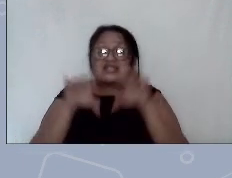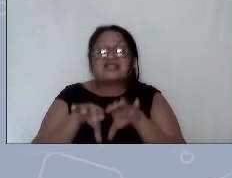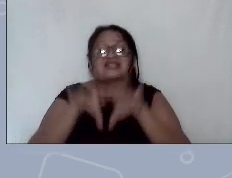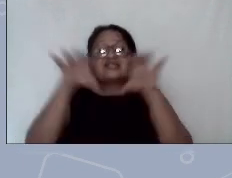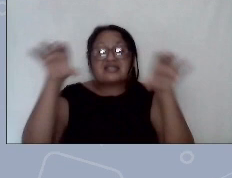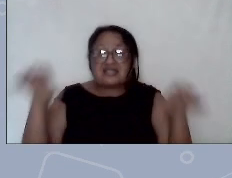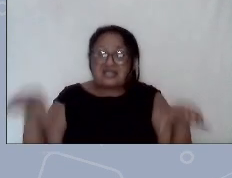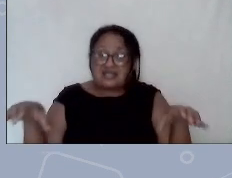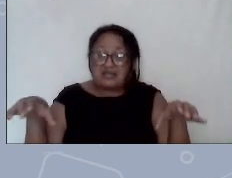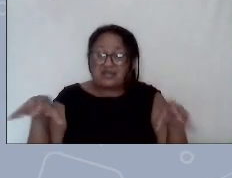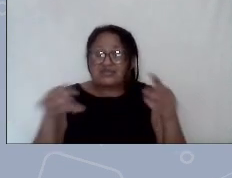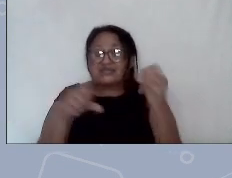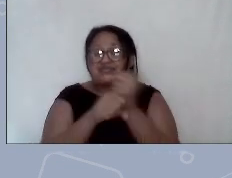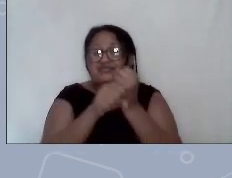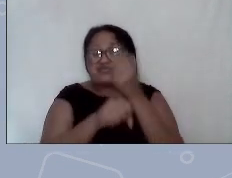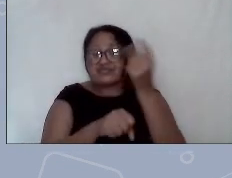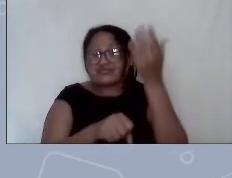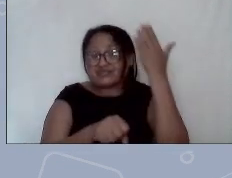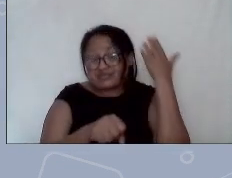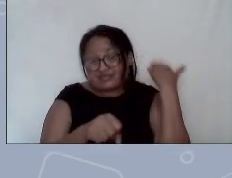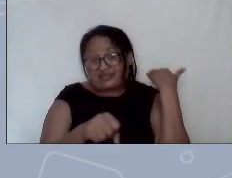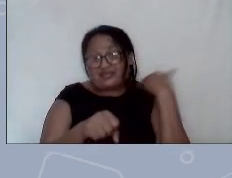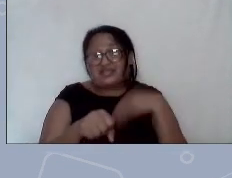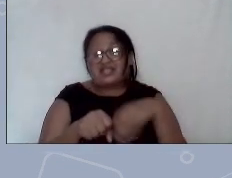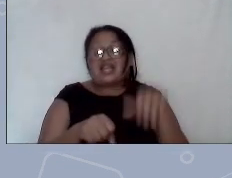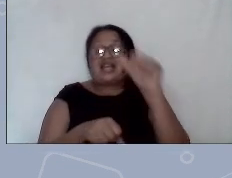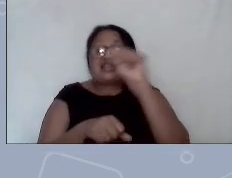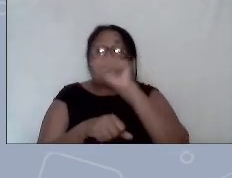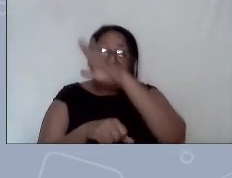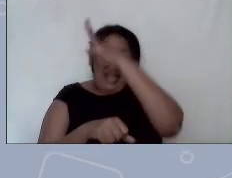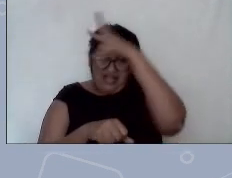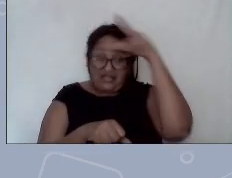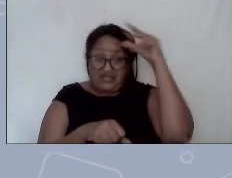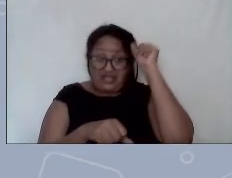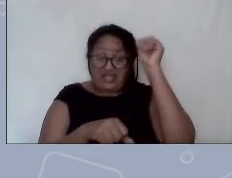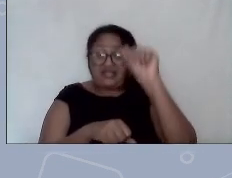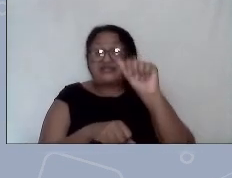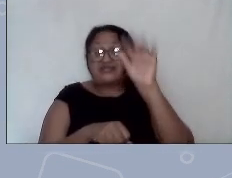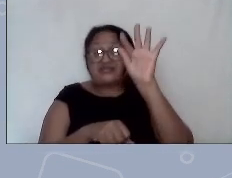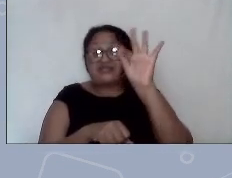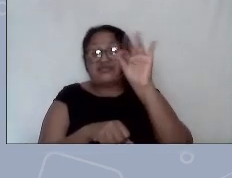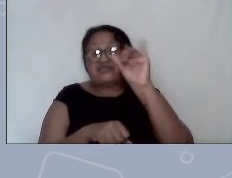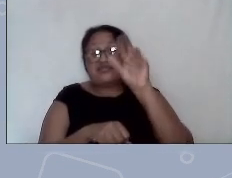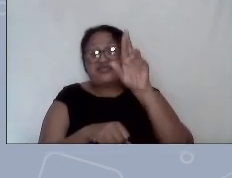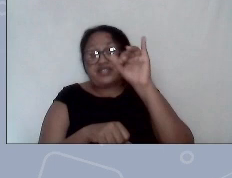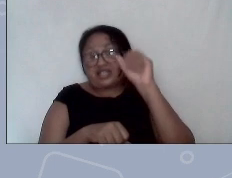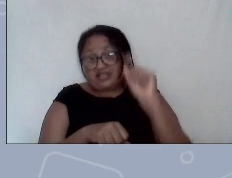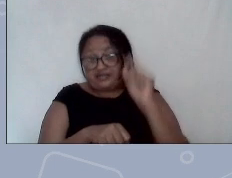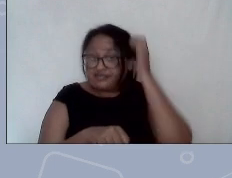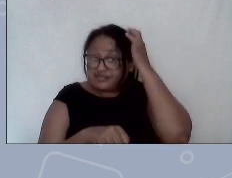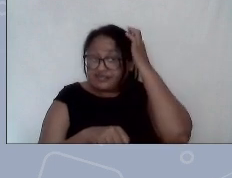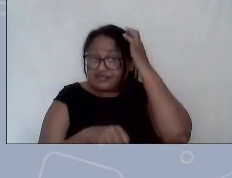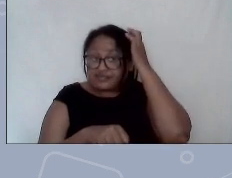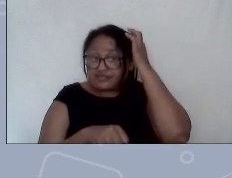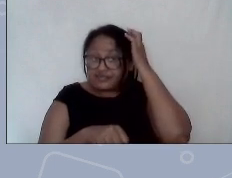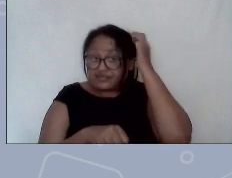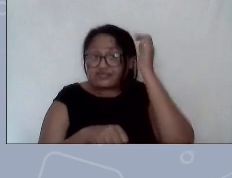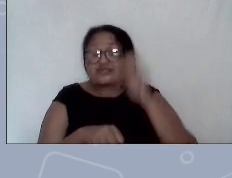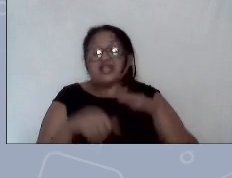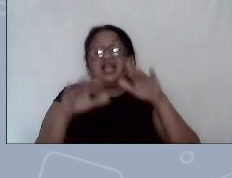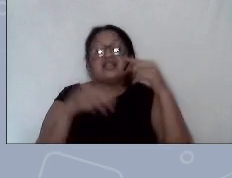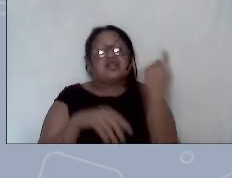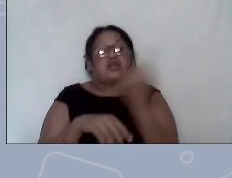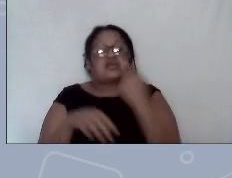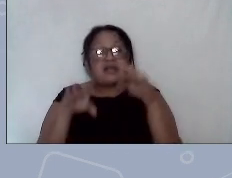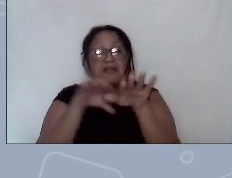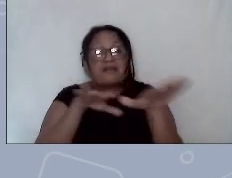milhares de anos atrás da África se a gente se separou da África quer dizer que a nossa placa faz um